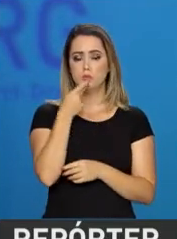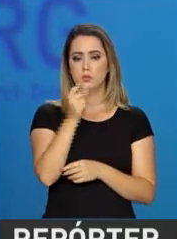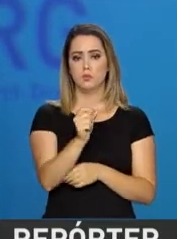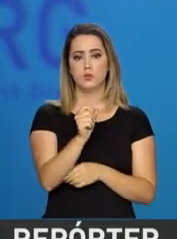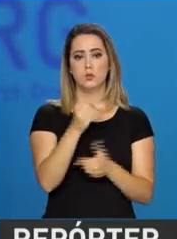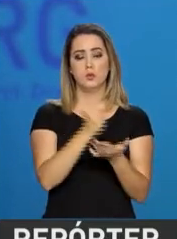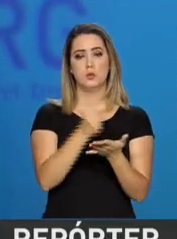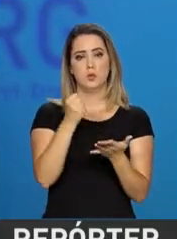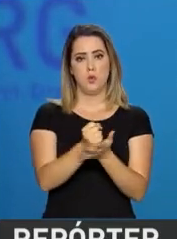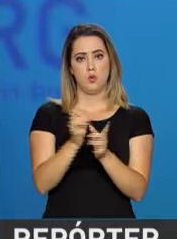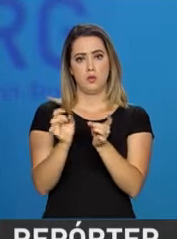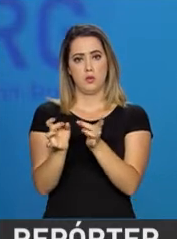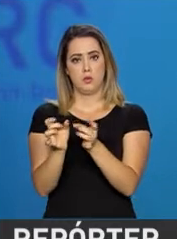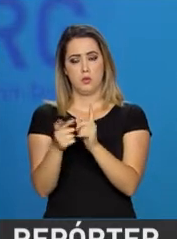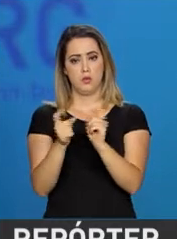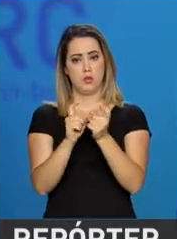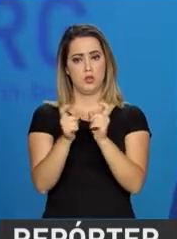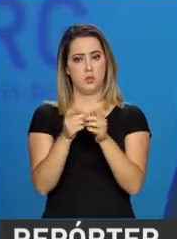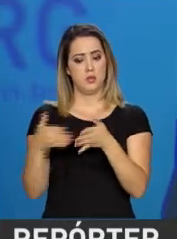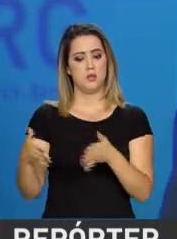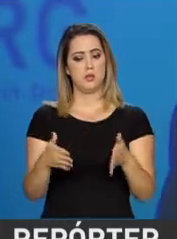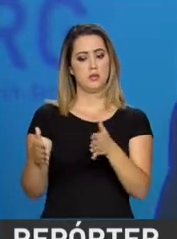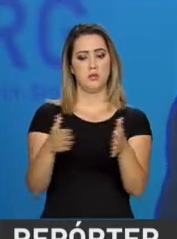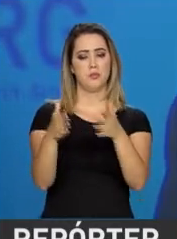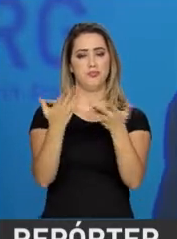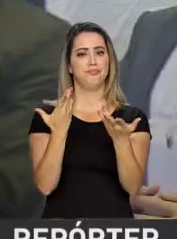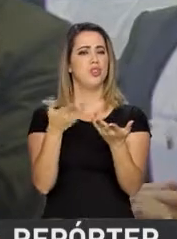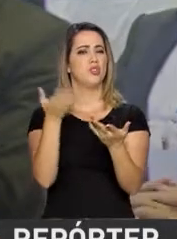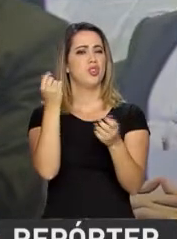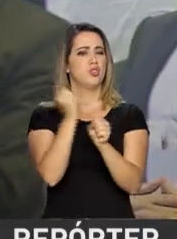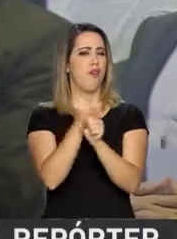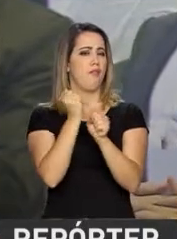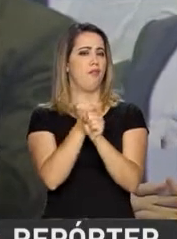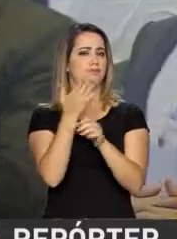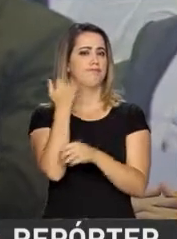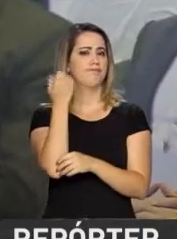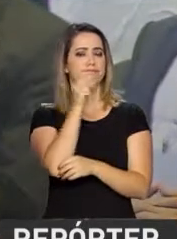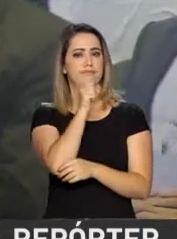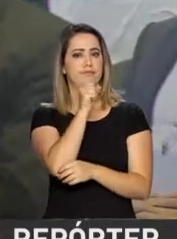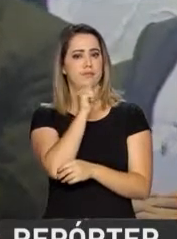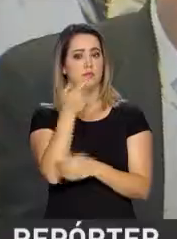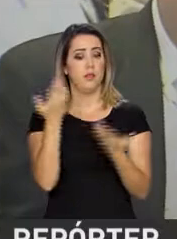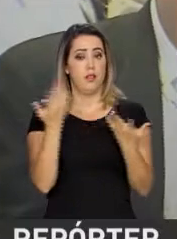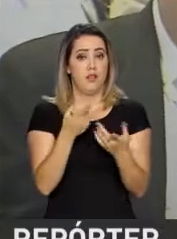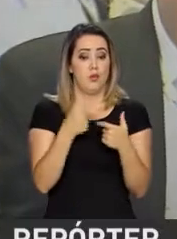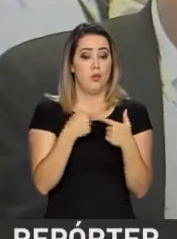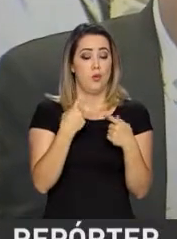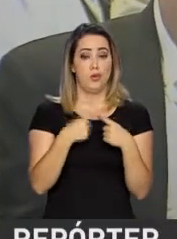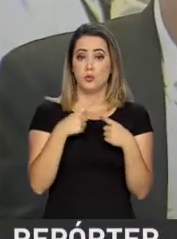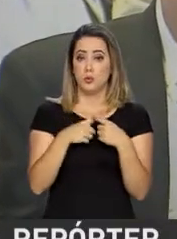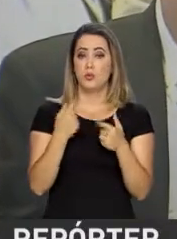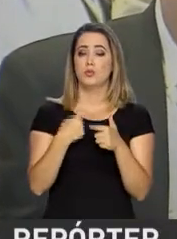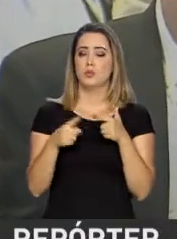os contratos de concessão de rodovias federais ficaram desatualizados diante da crise econômica do país. Houve redução